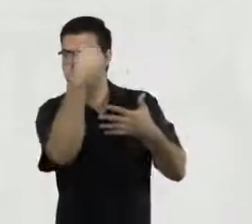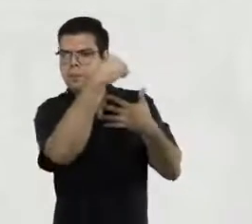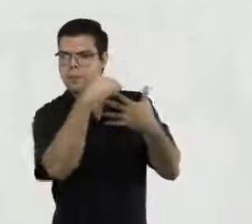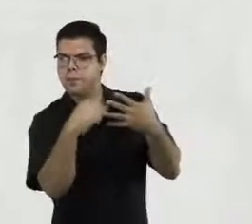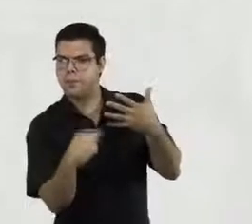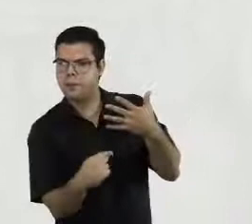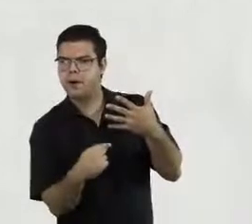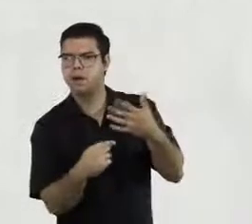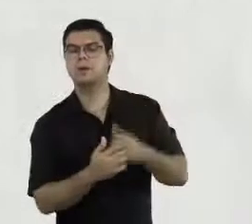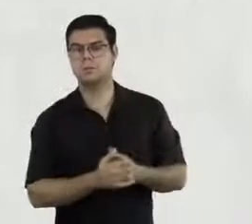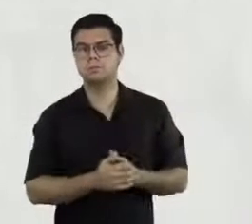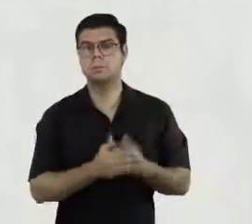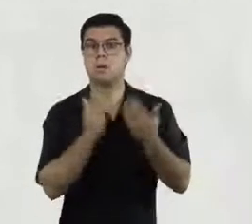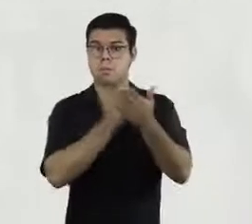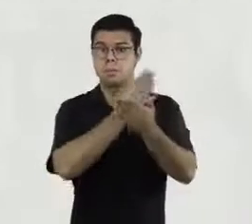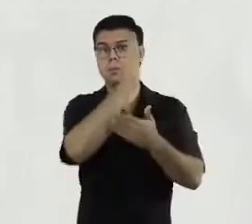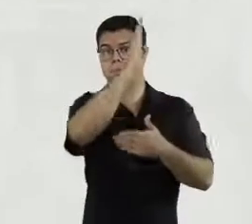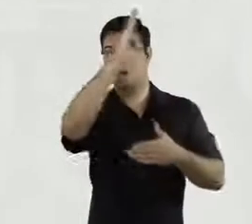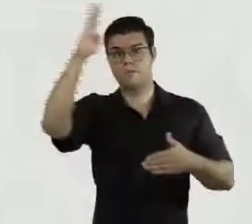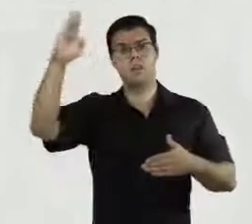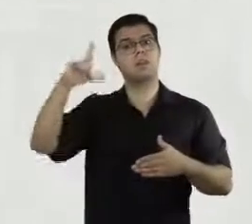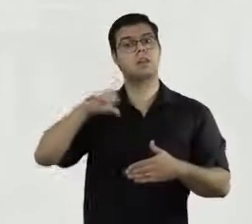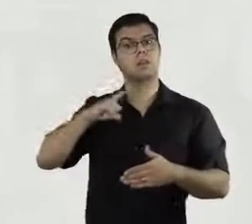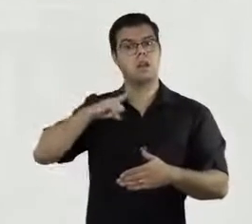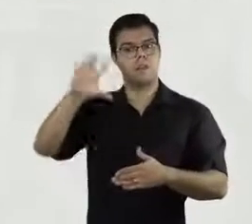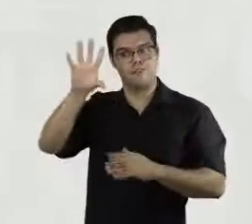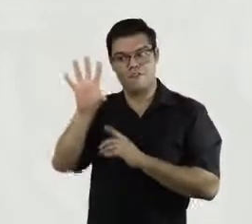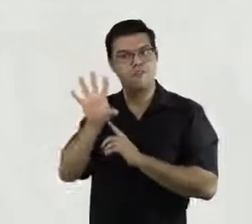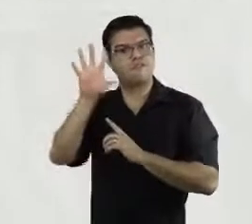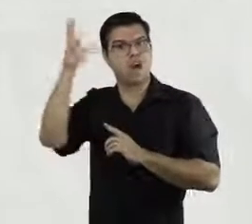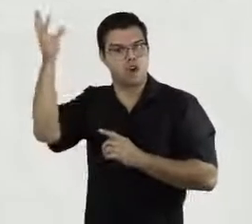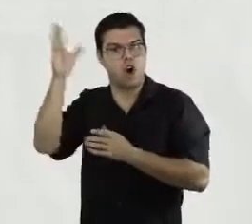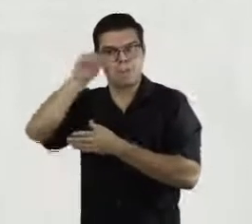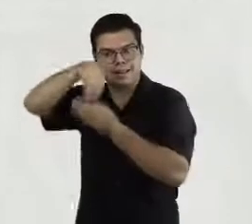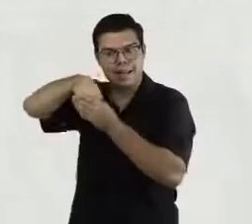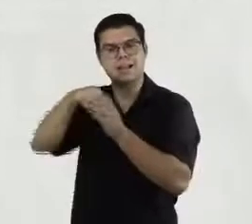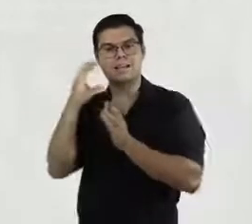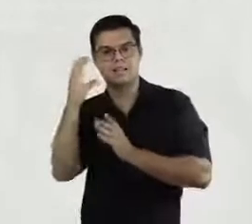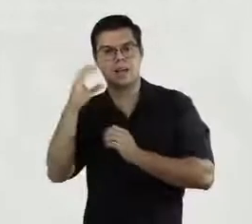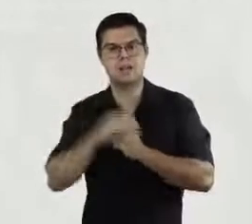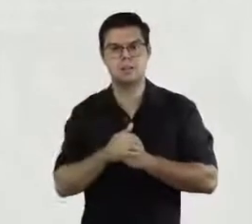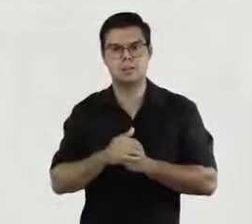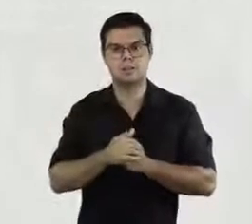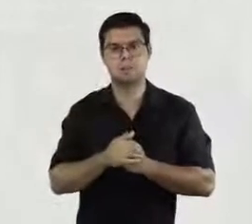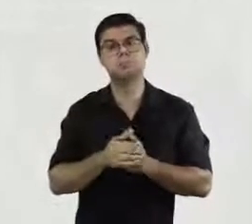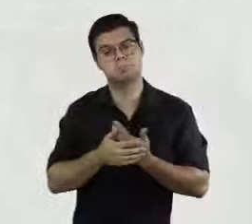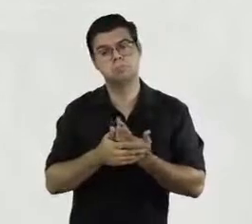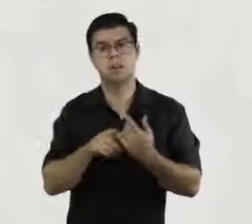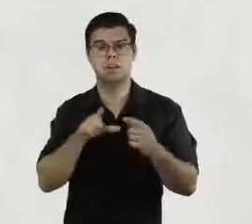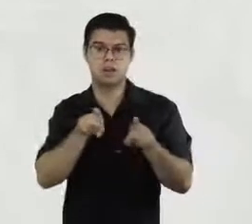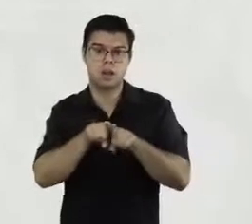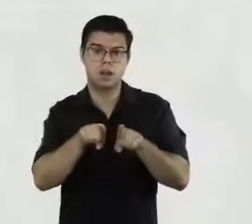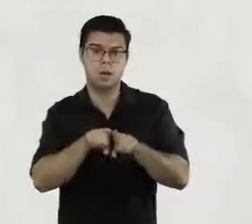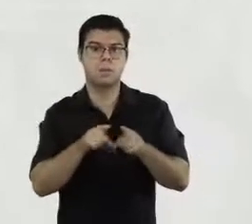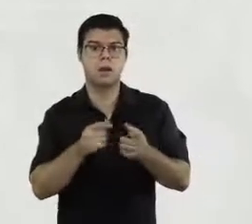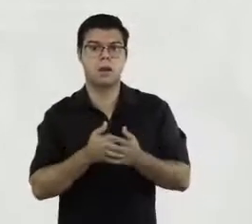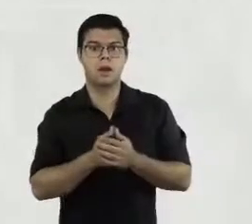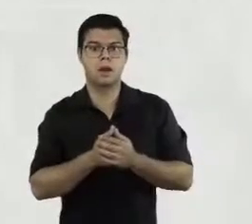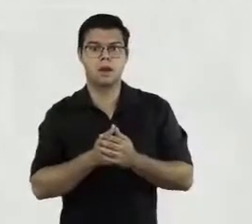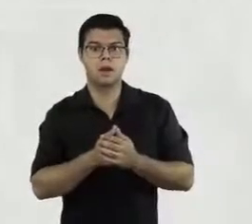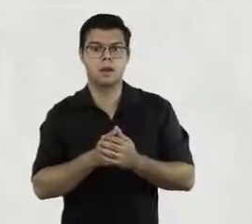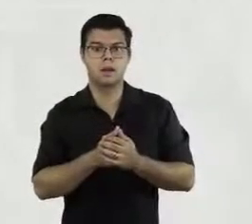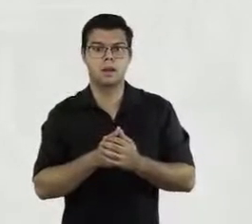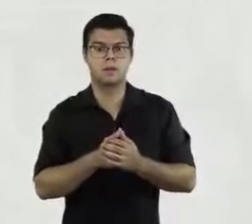A bibliografia se distingue como um fenômeno da ciência. Ora, e atinge firme seu